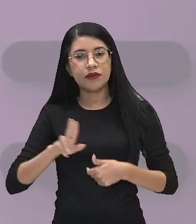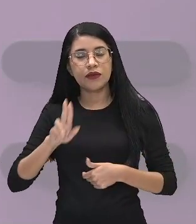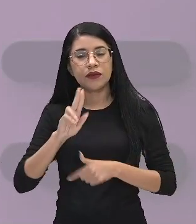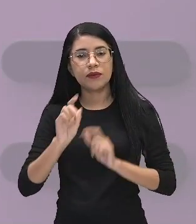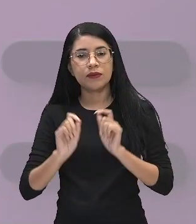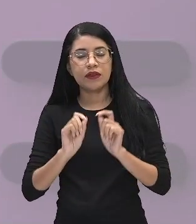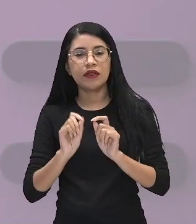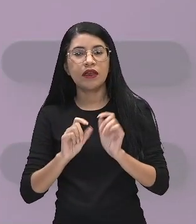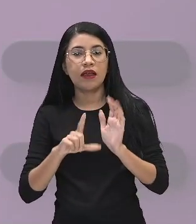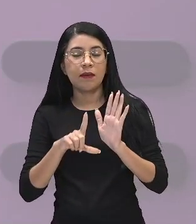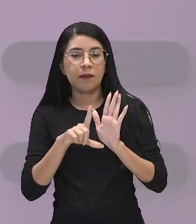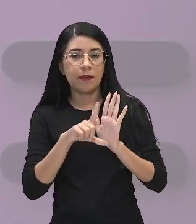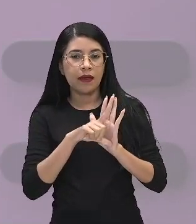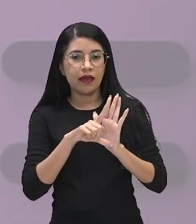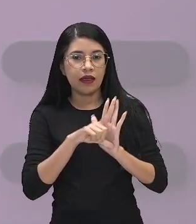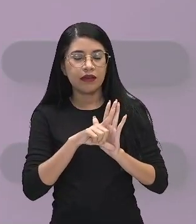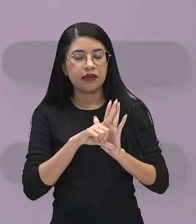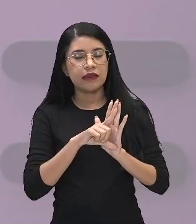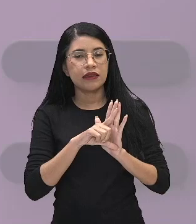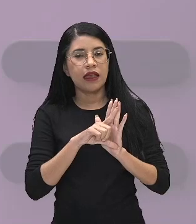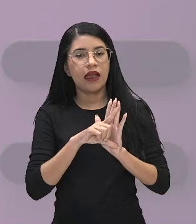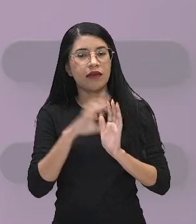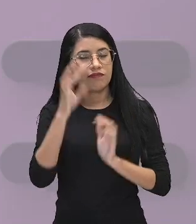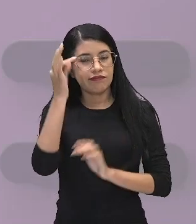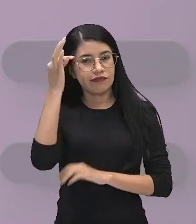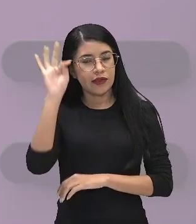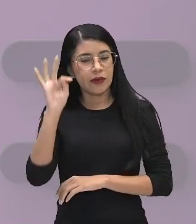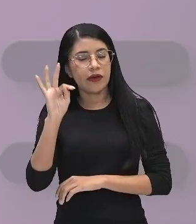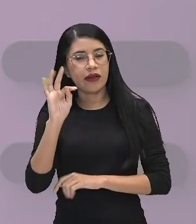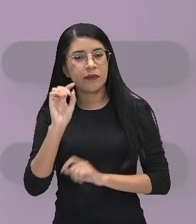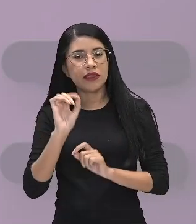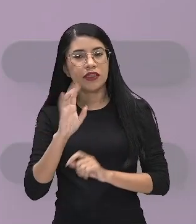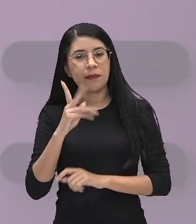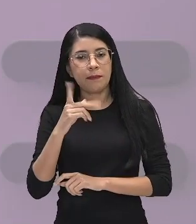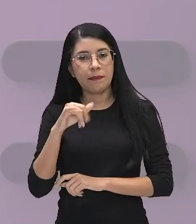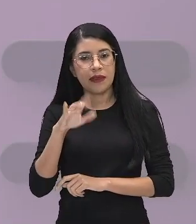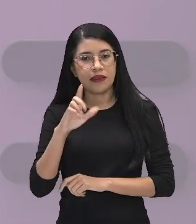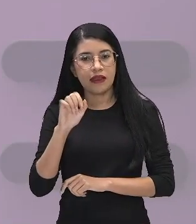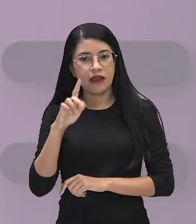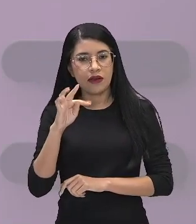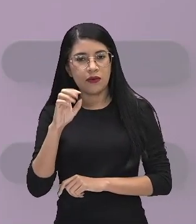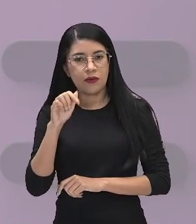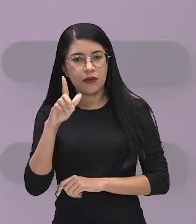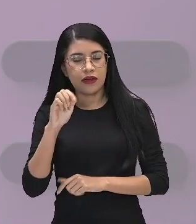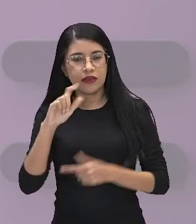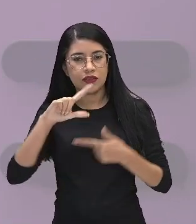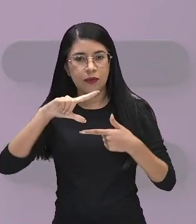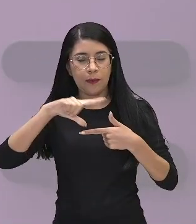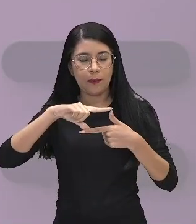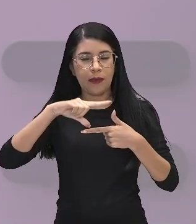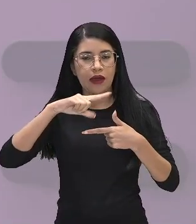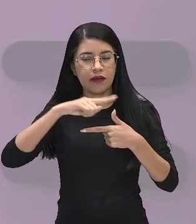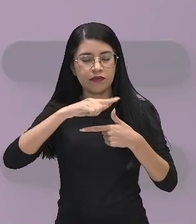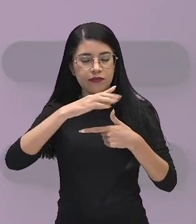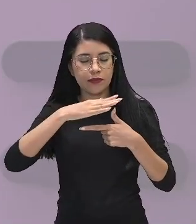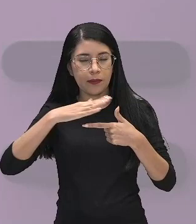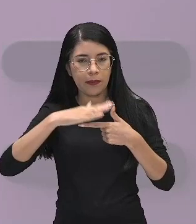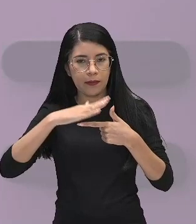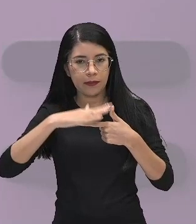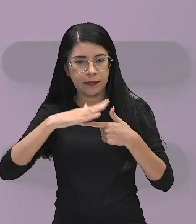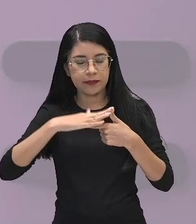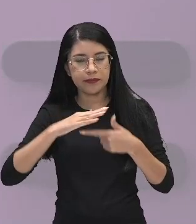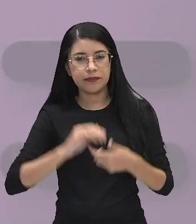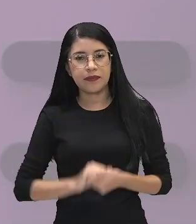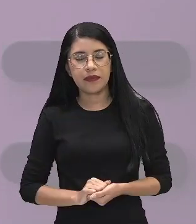a lei, o teorema de Pitágoras, para determinar um dos lados do nosso triângulo, tá?